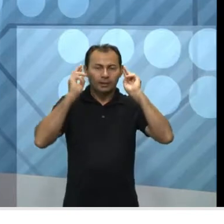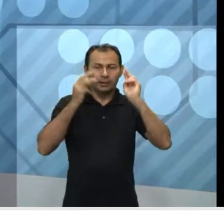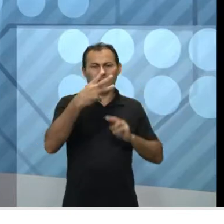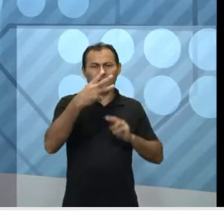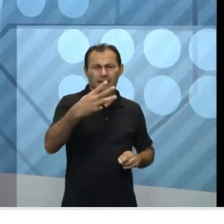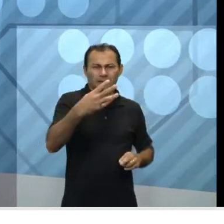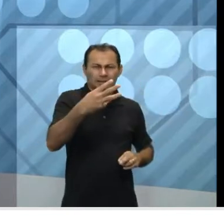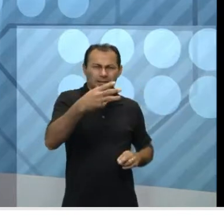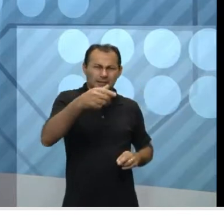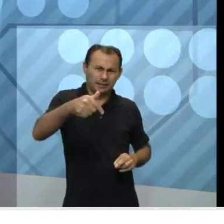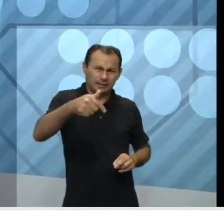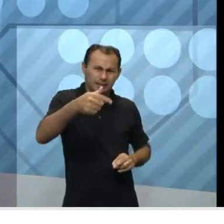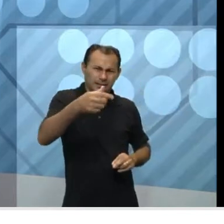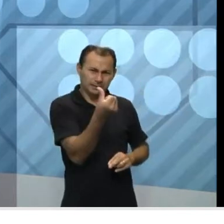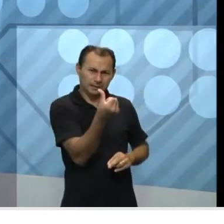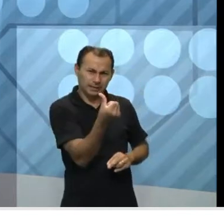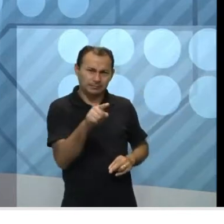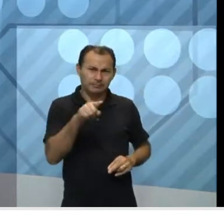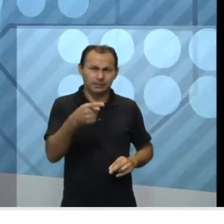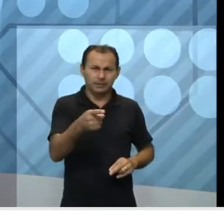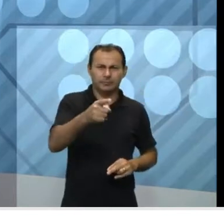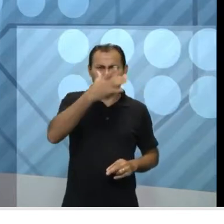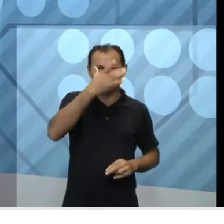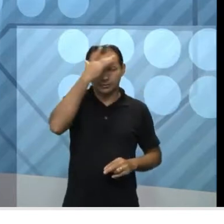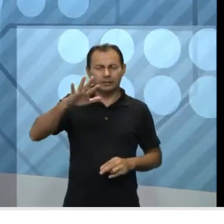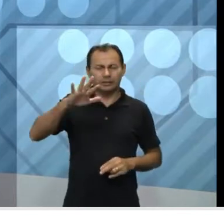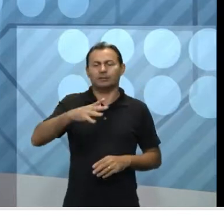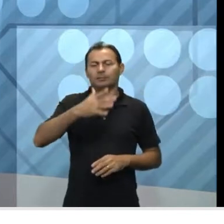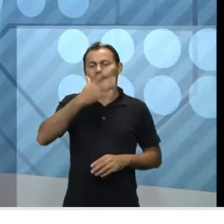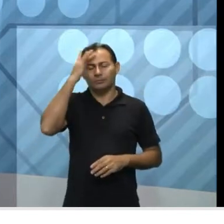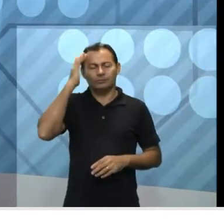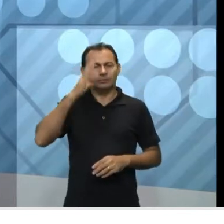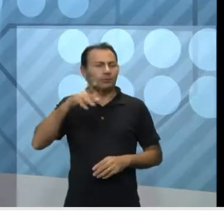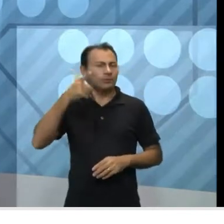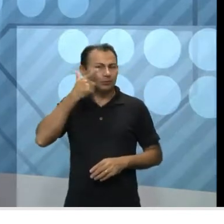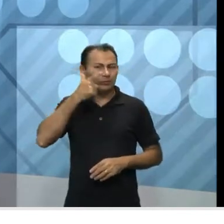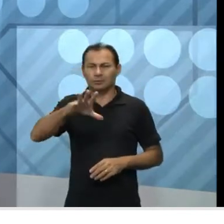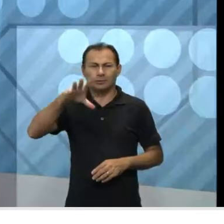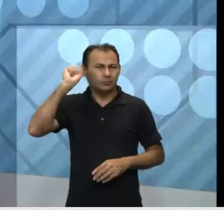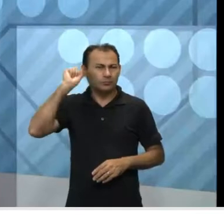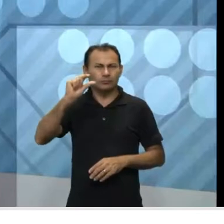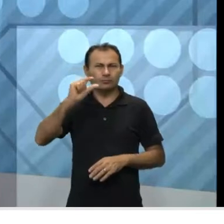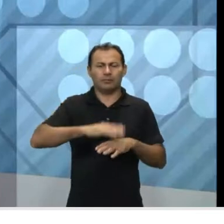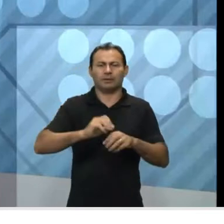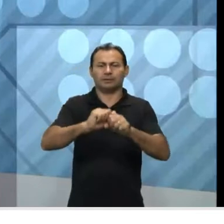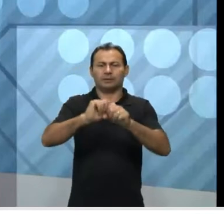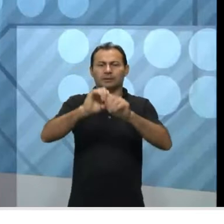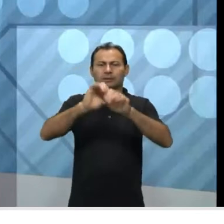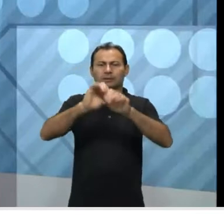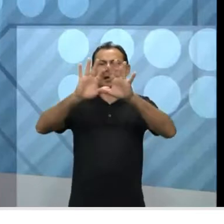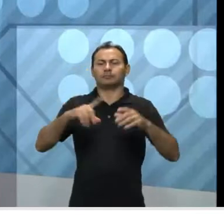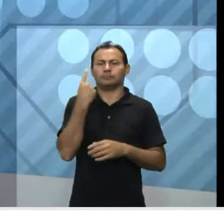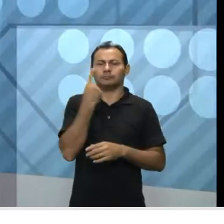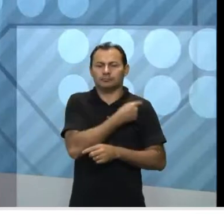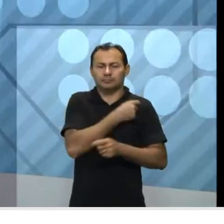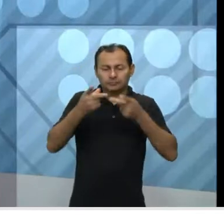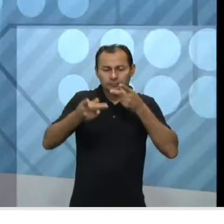pessoas. Estes que não conseguem ouvir de modo algum, vai ficar um pouco mais claro quando nós formos falar sobre os aspectos